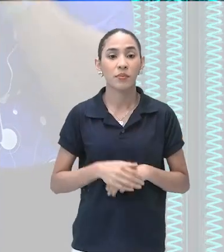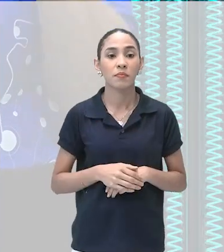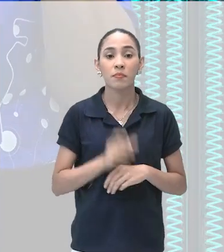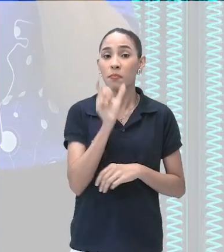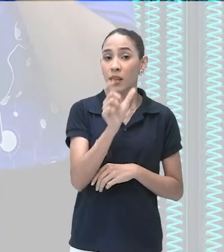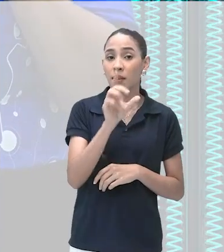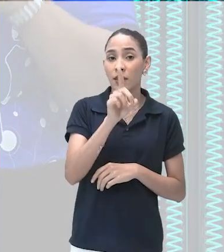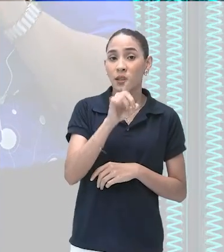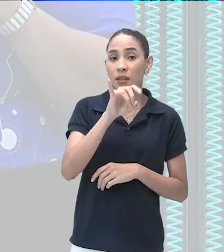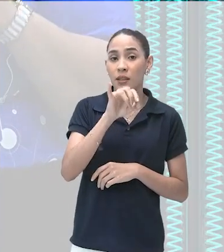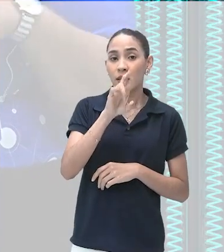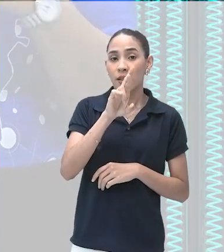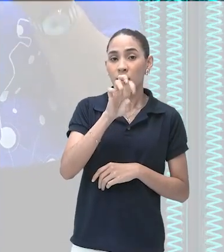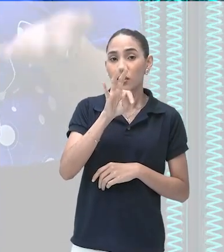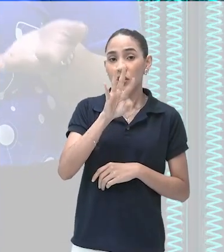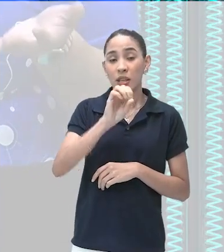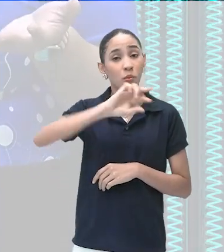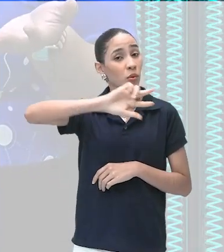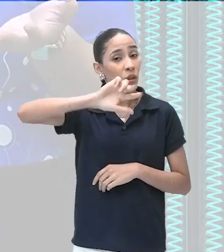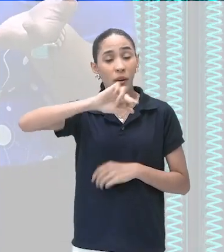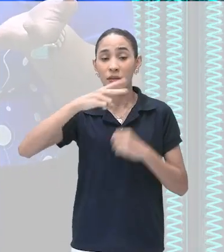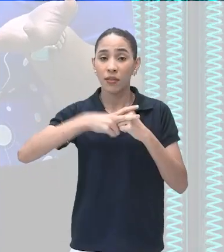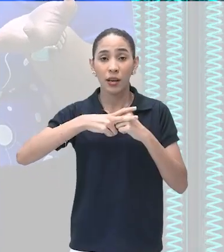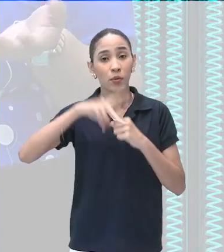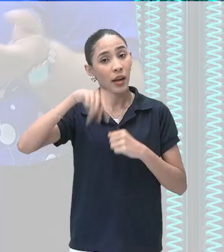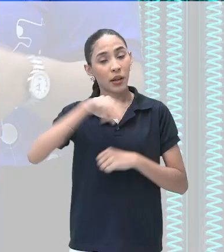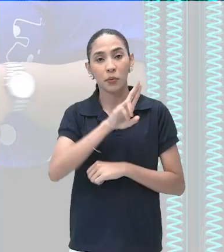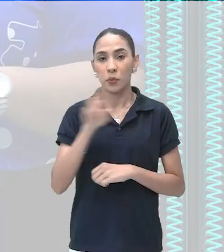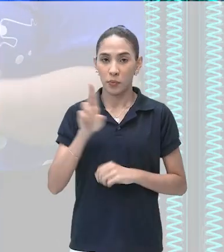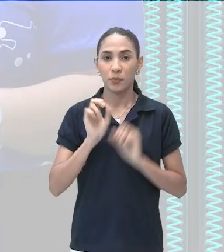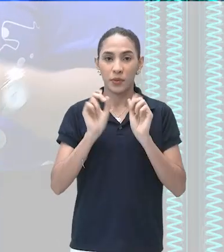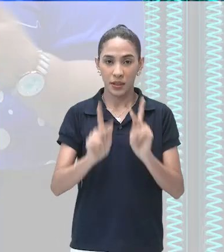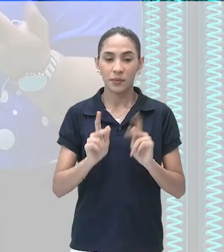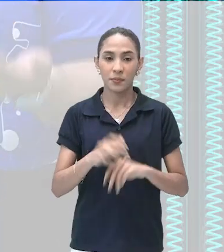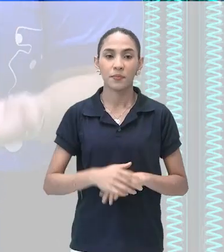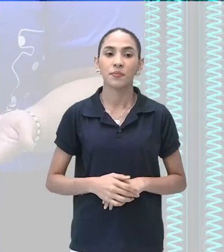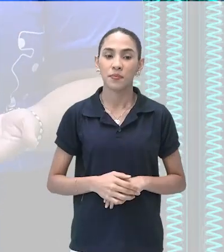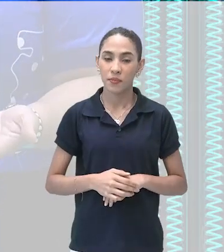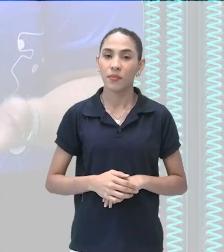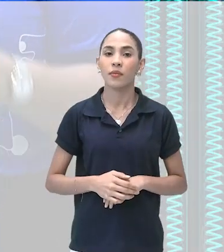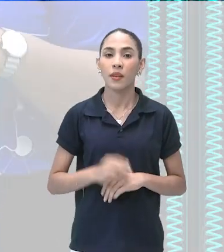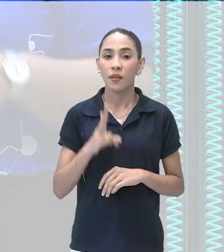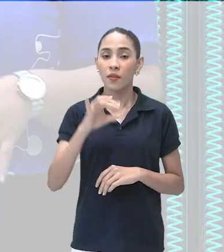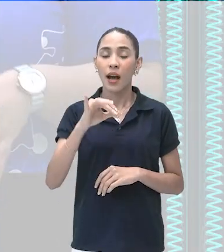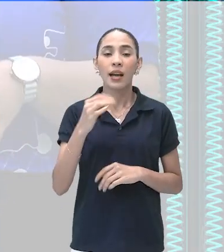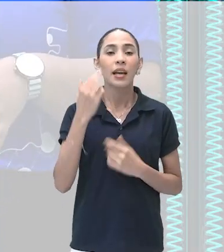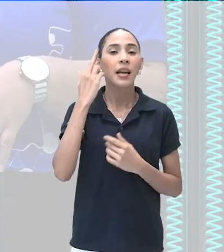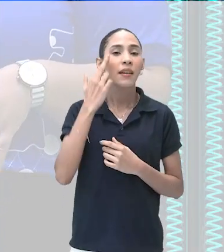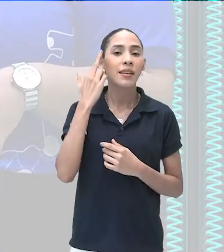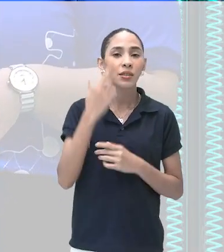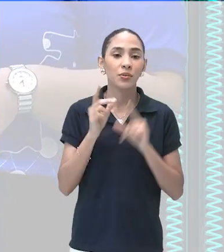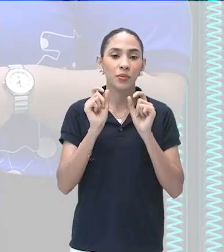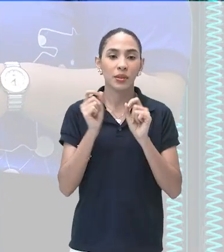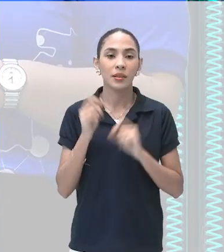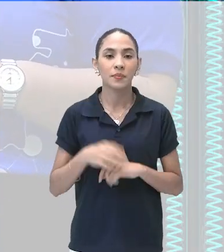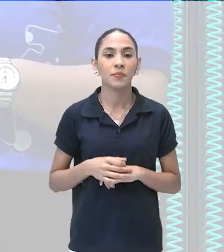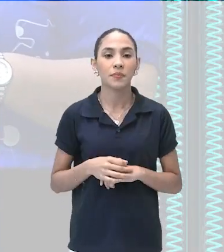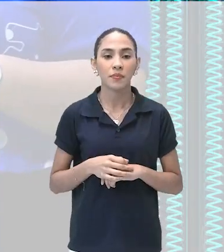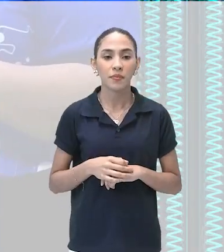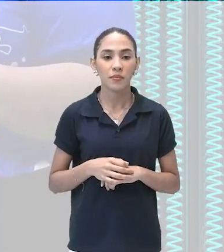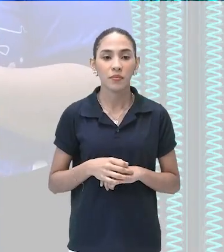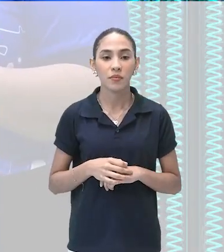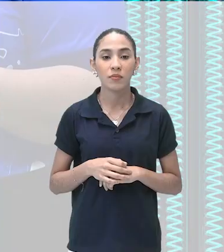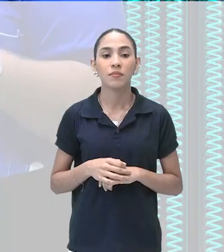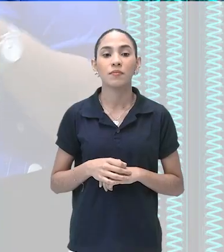palavra direito não é verbo, é um nome, ok? E aí, isso nos traz justamente aqui